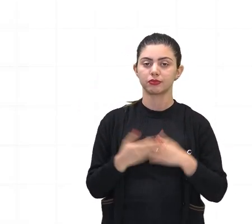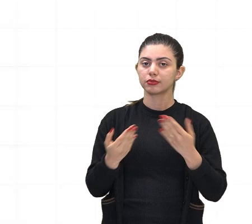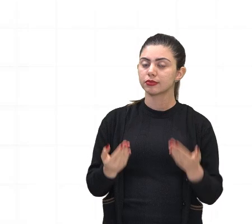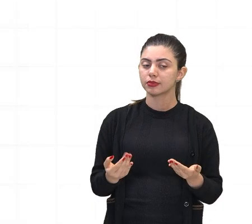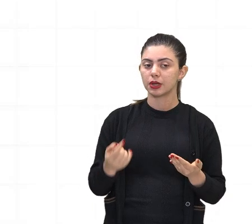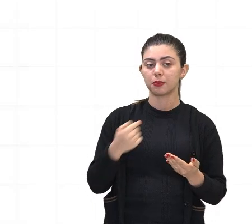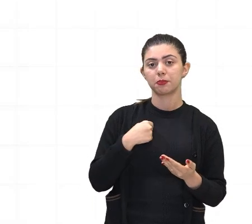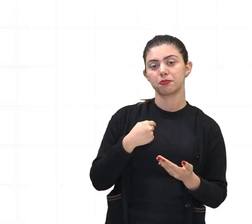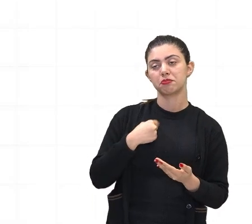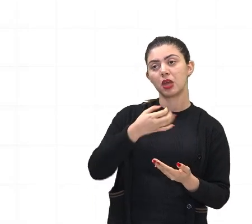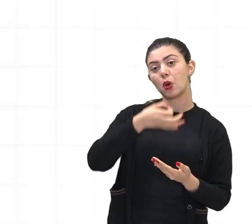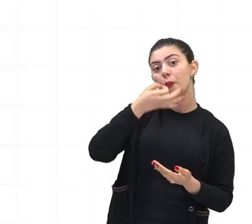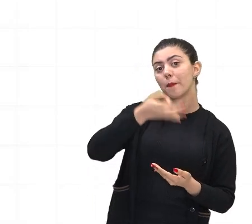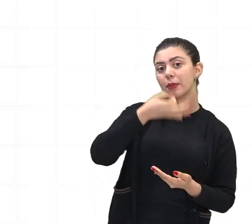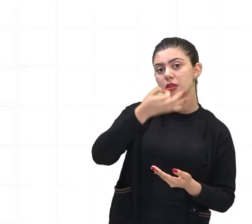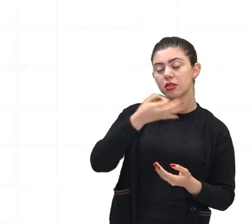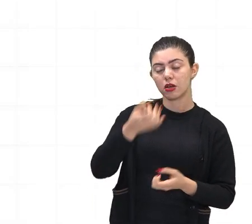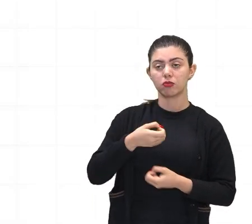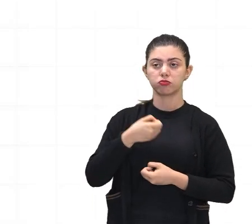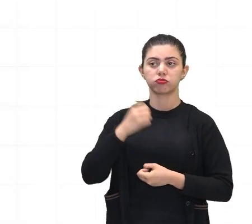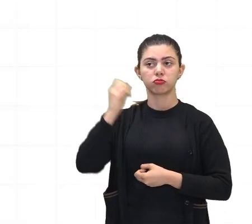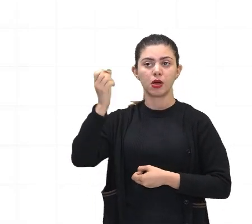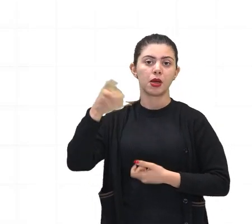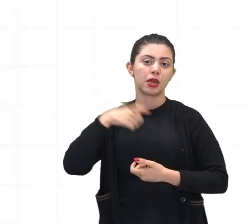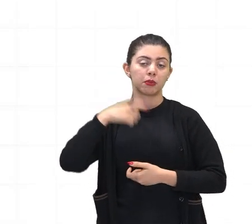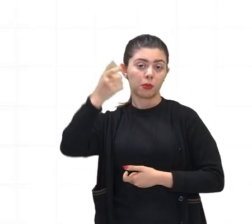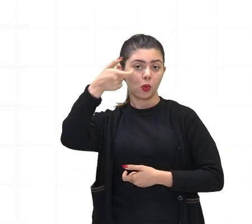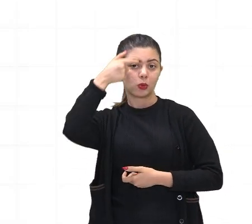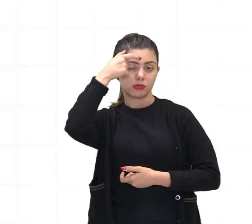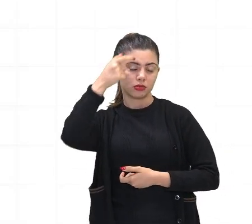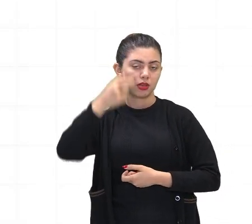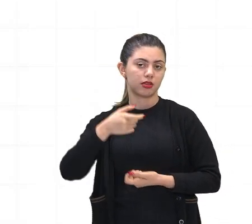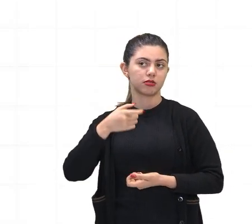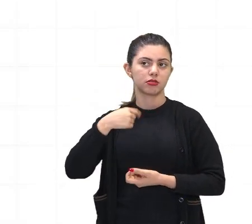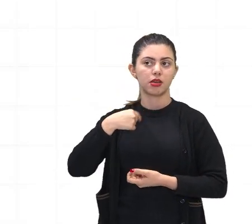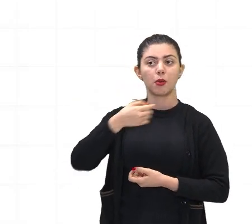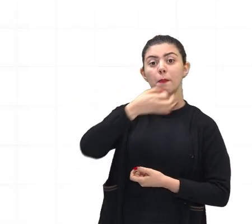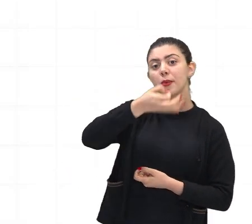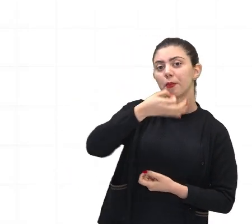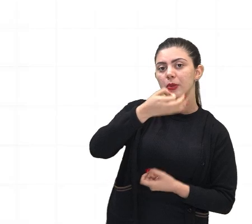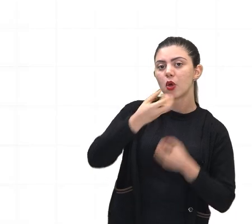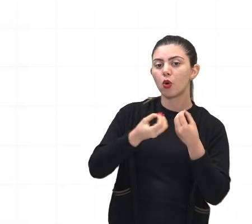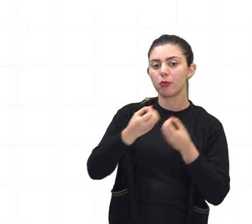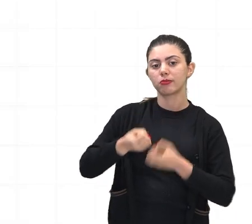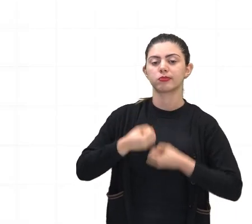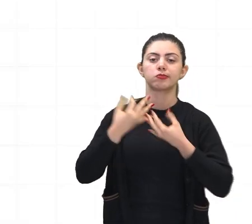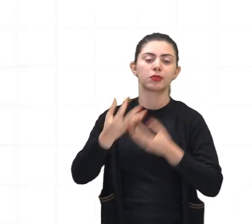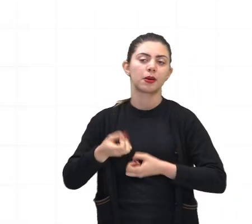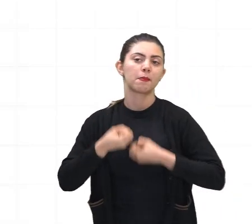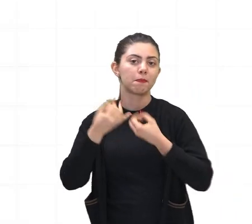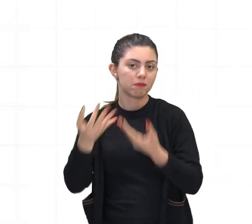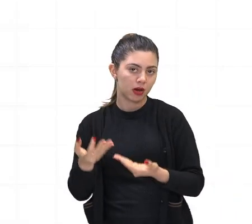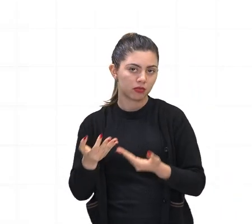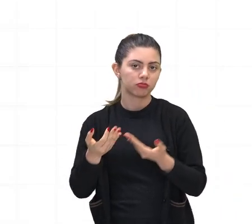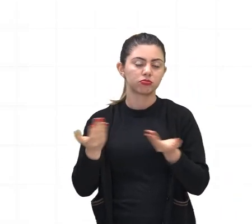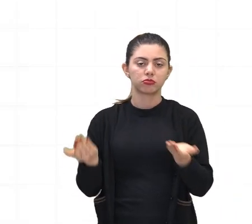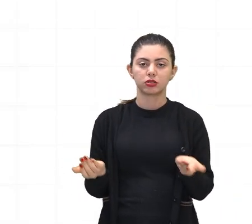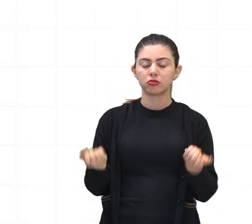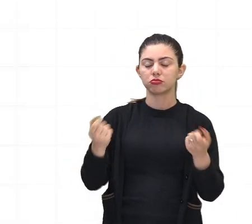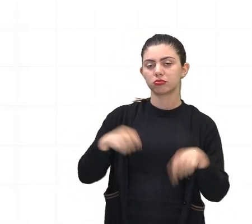a minha opinião, a minha consciência, o meu pensamento, sobre essas formas de falar,